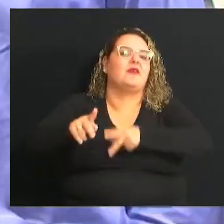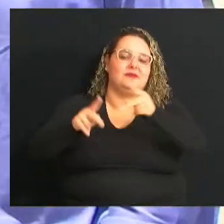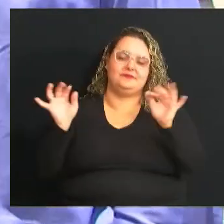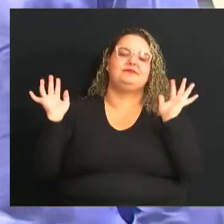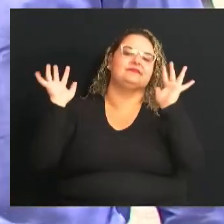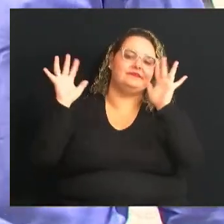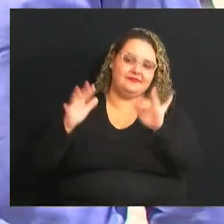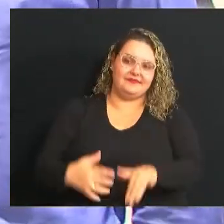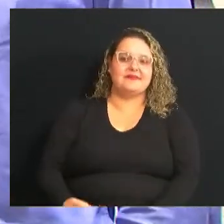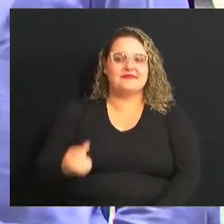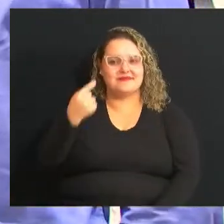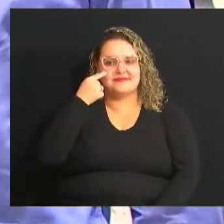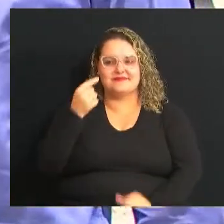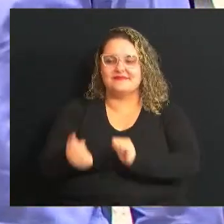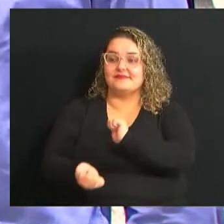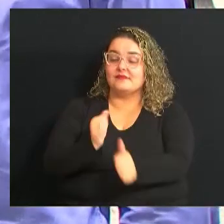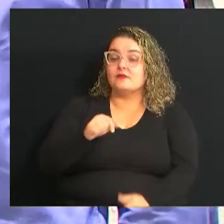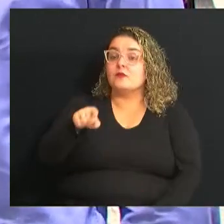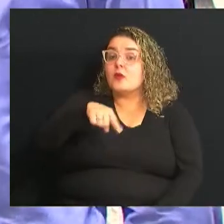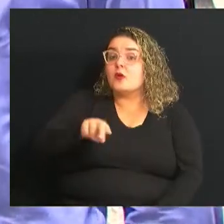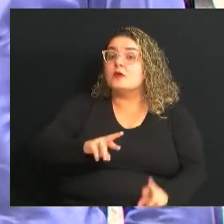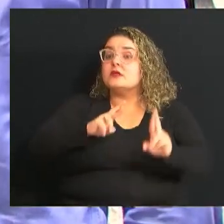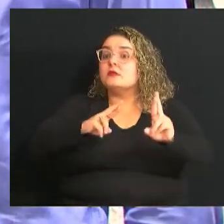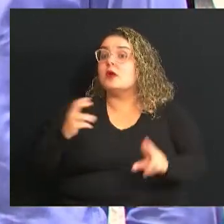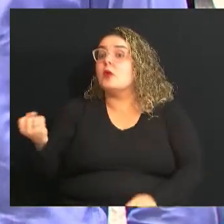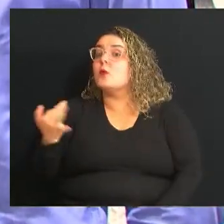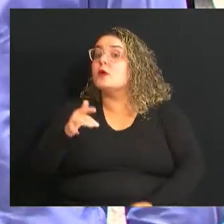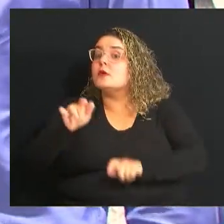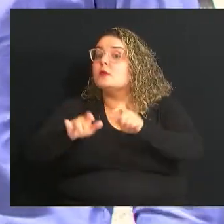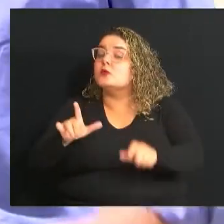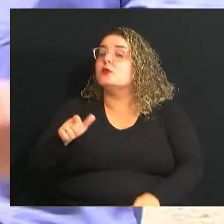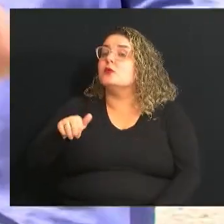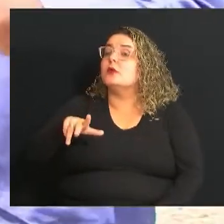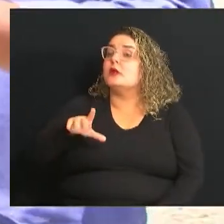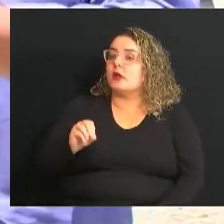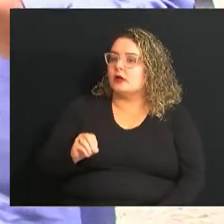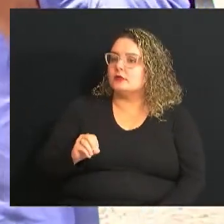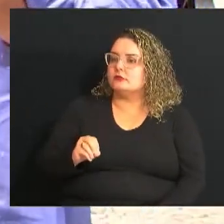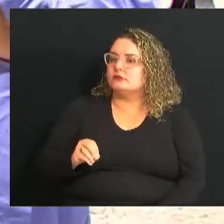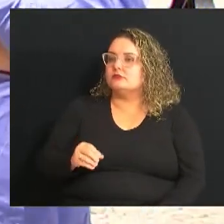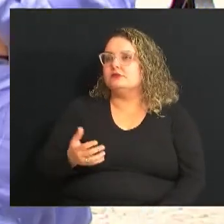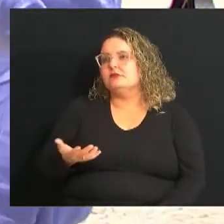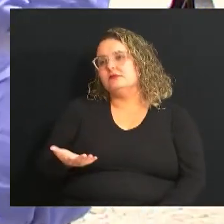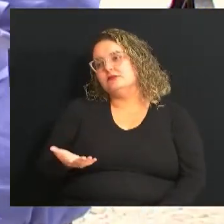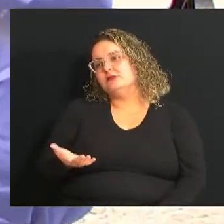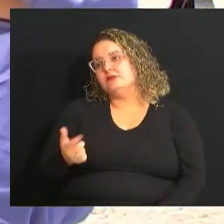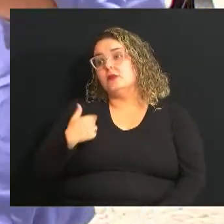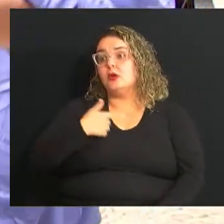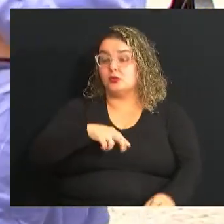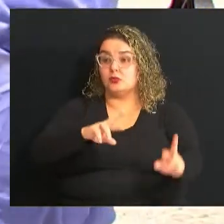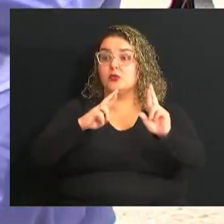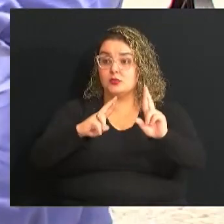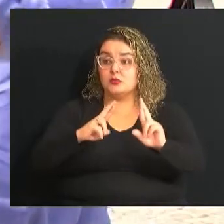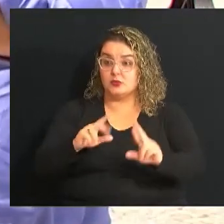de água, a questão de luminosidade, mais sol, menos sol, vai ter uma